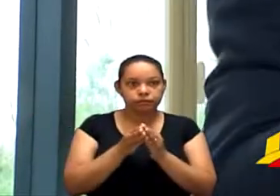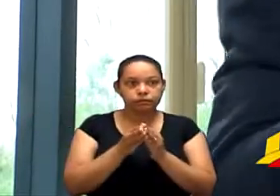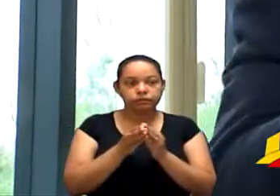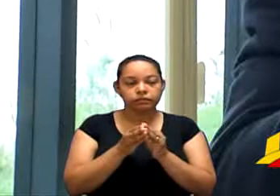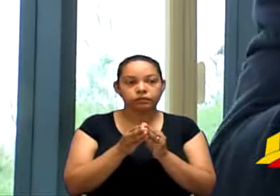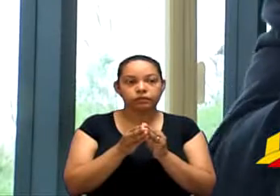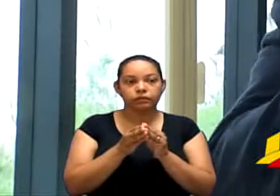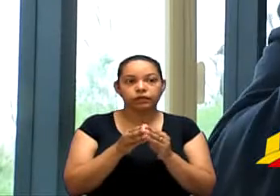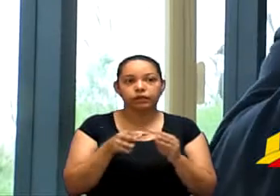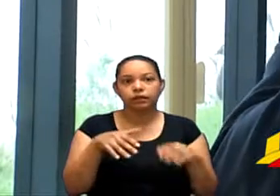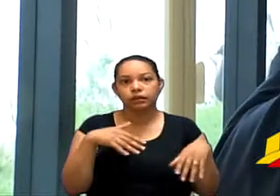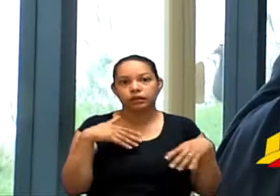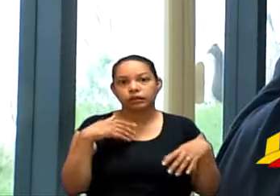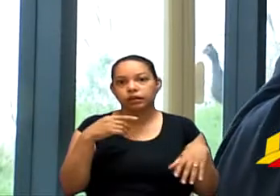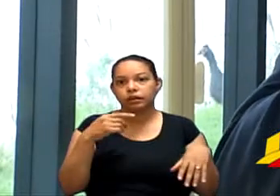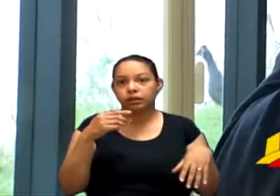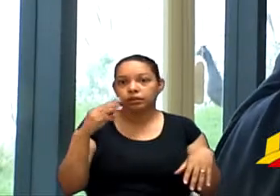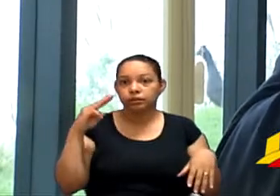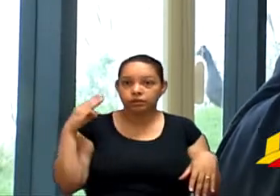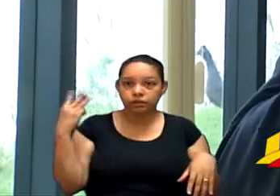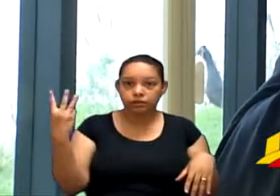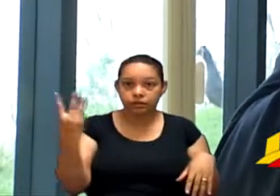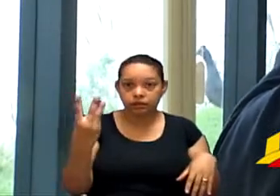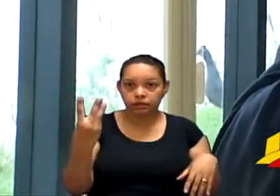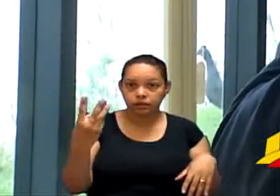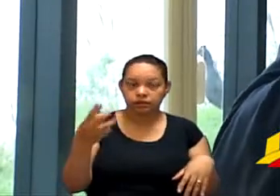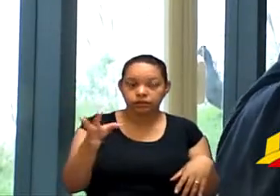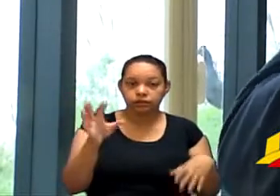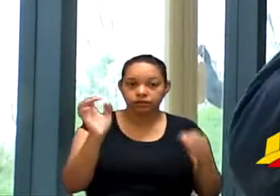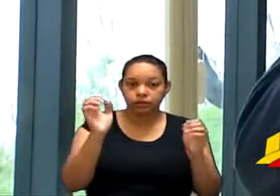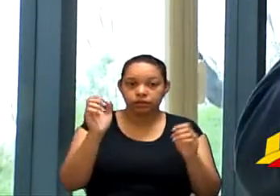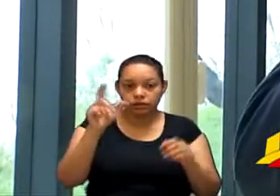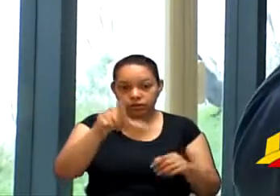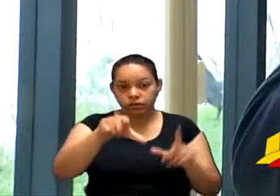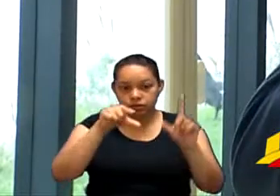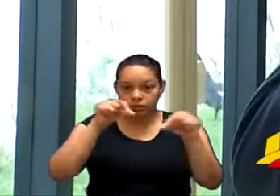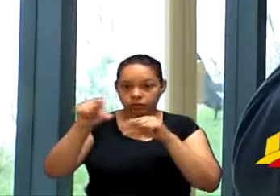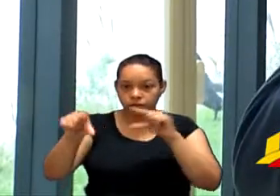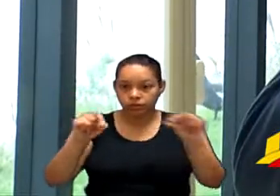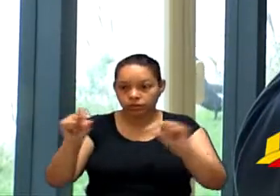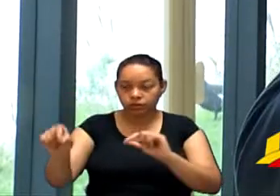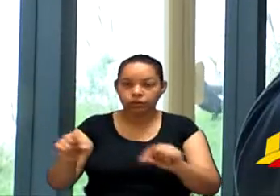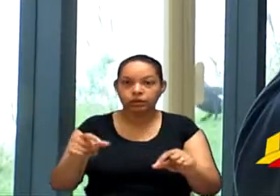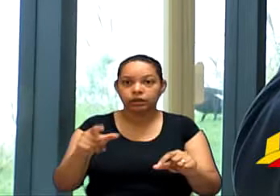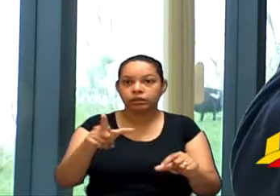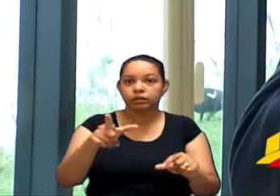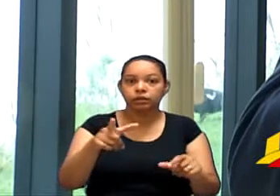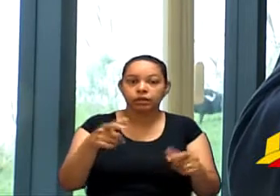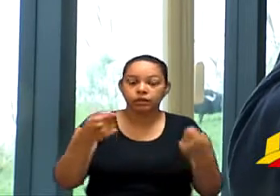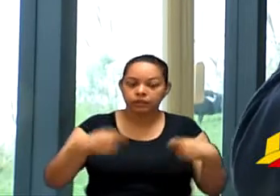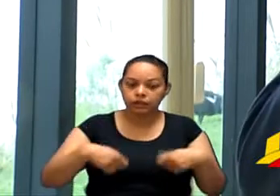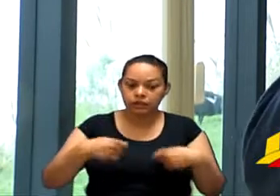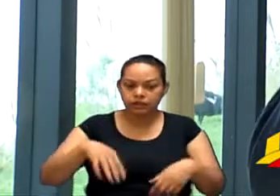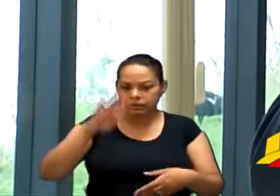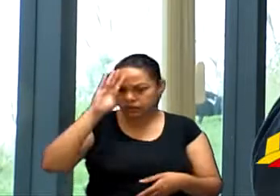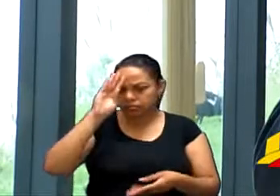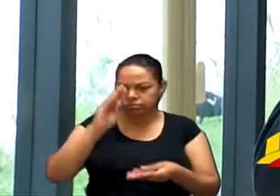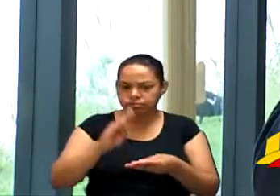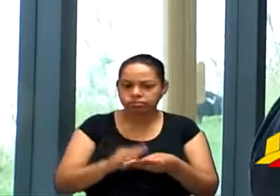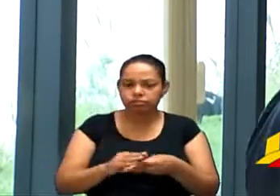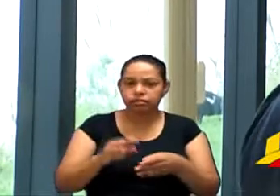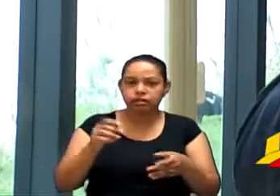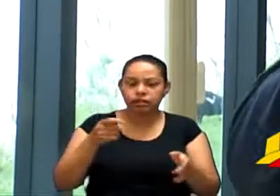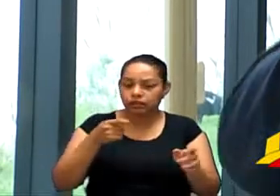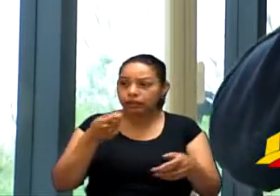os três vereadores foram escolhidos para Comissão de Justiça nós temos que ter um discernimento mínimo com relação a isso e buscar outras